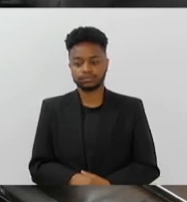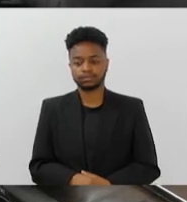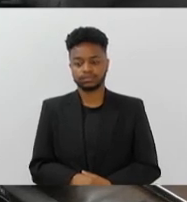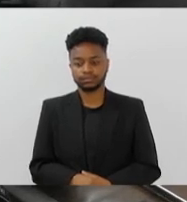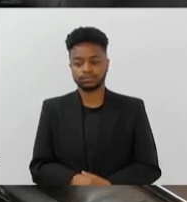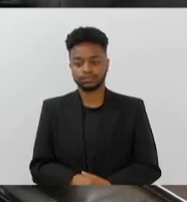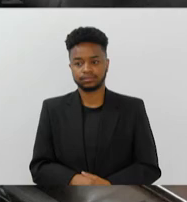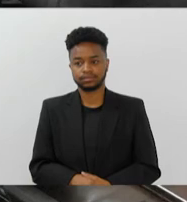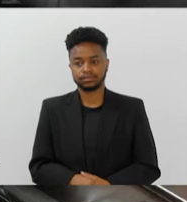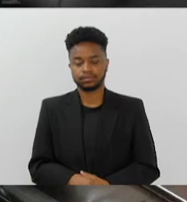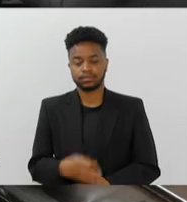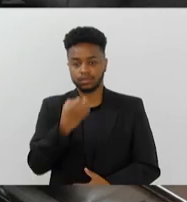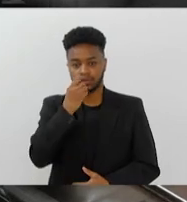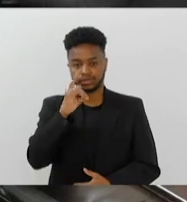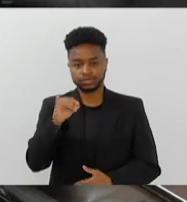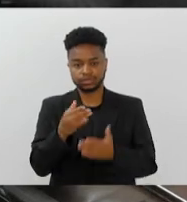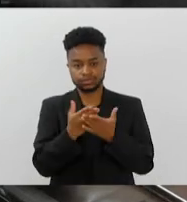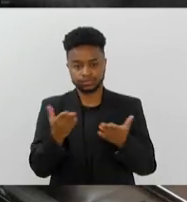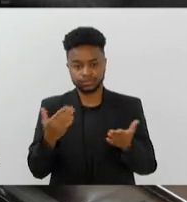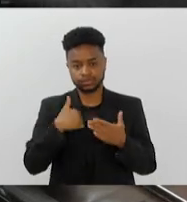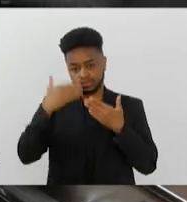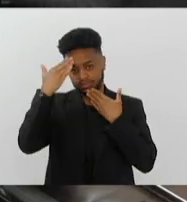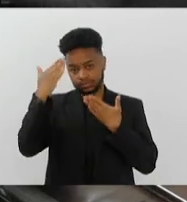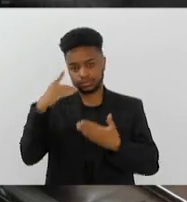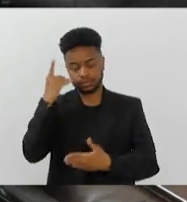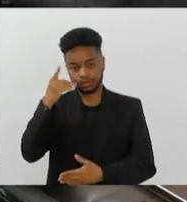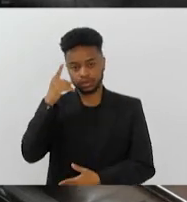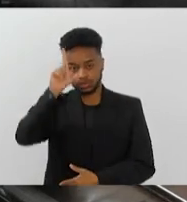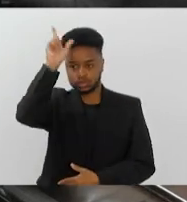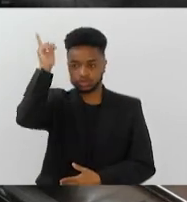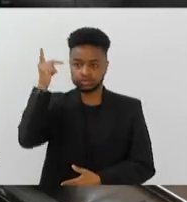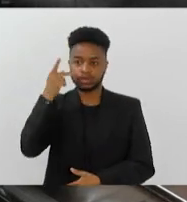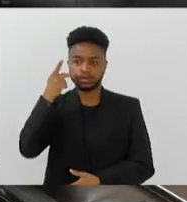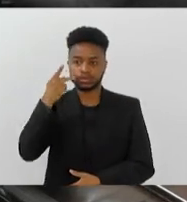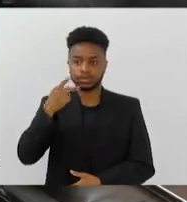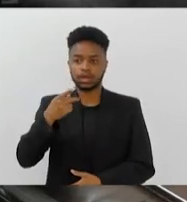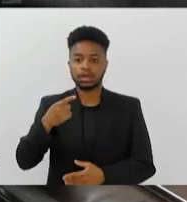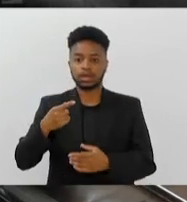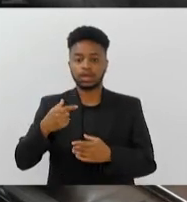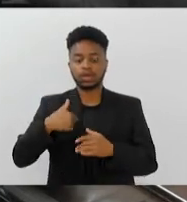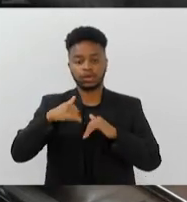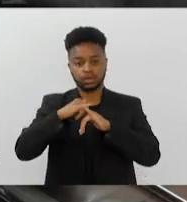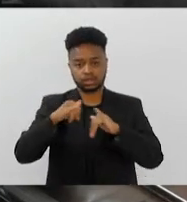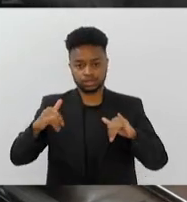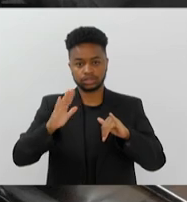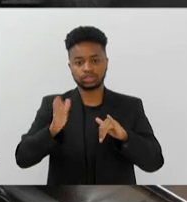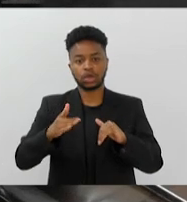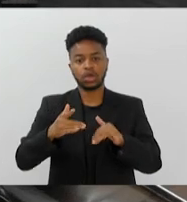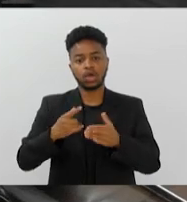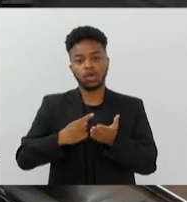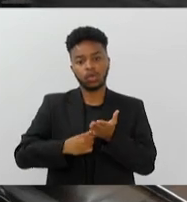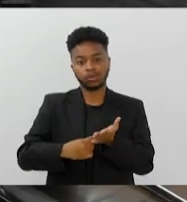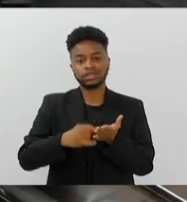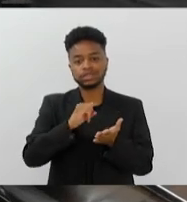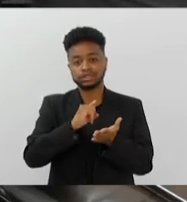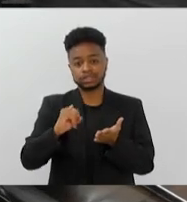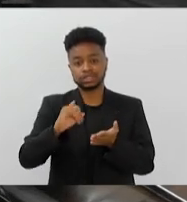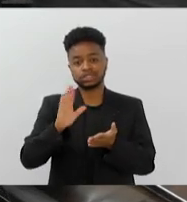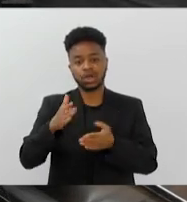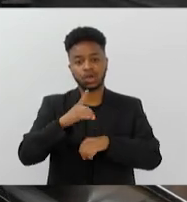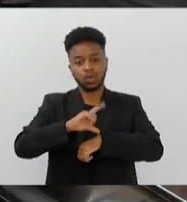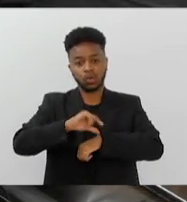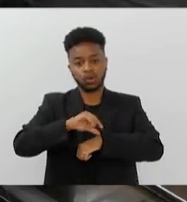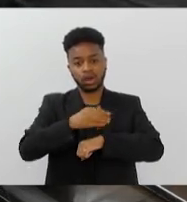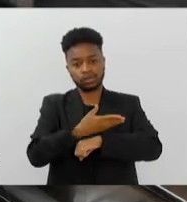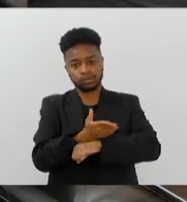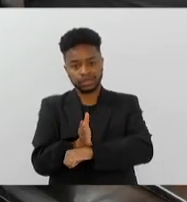Bom dia a todos. Agradecer ao deputado Luiz Paulo e firmar já um compromisso que nos dias que, dado o horário da reunião